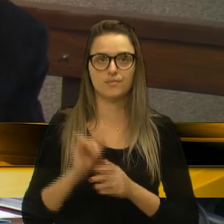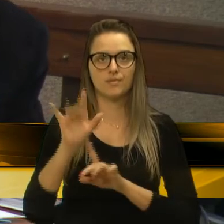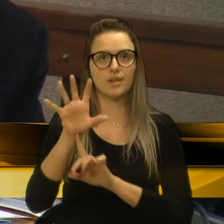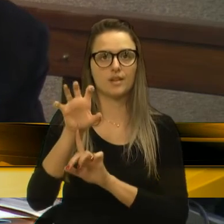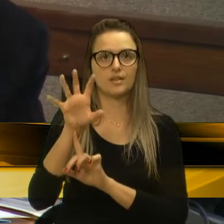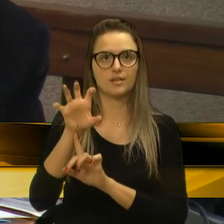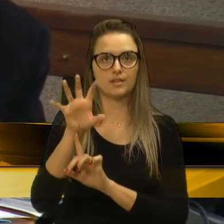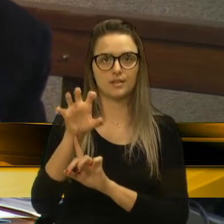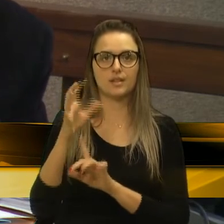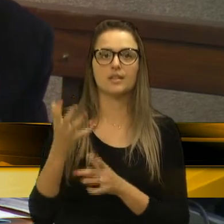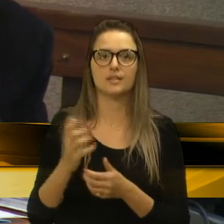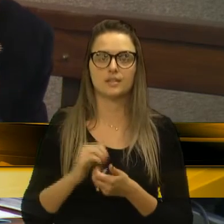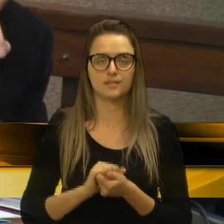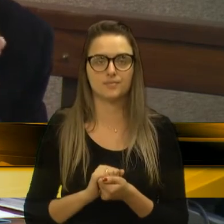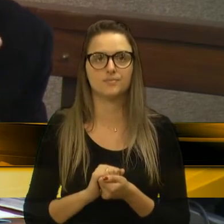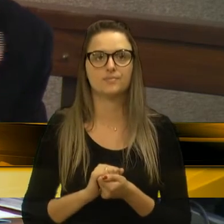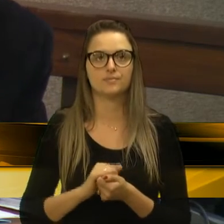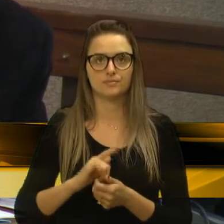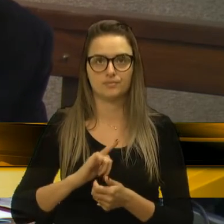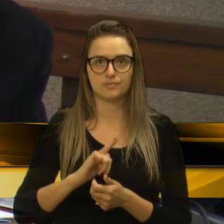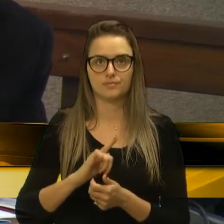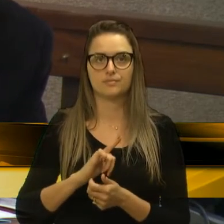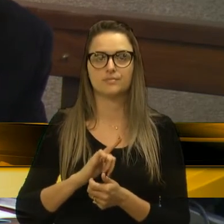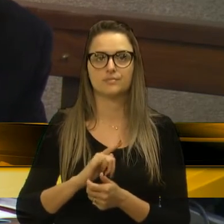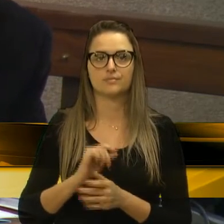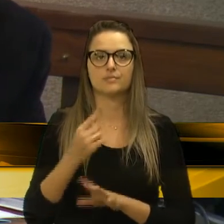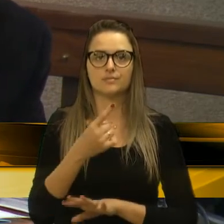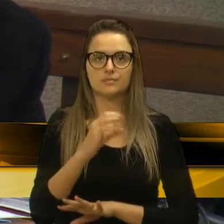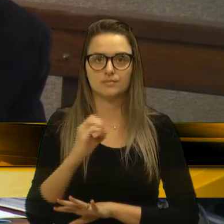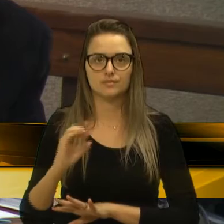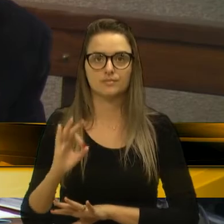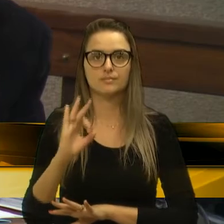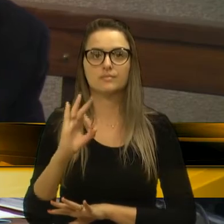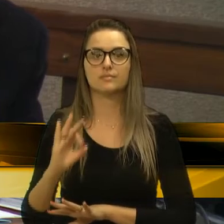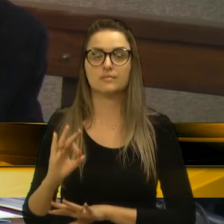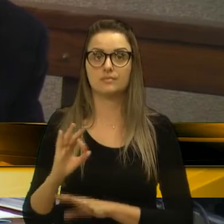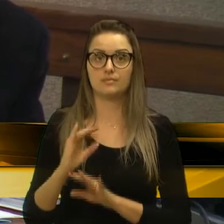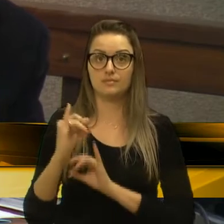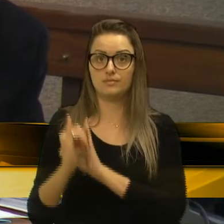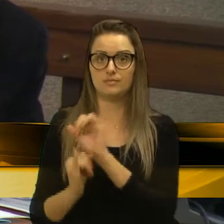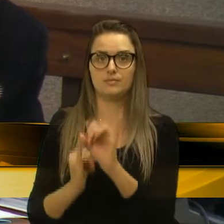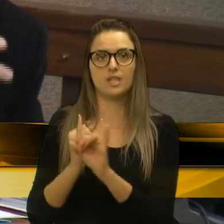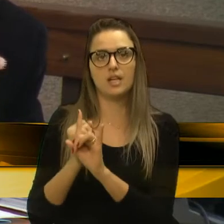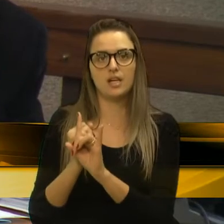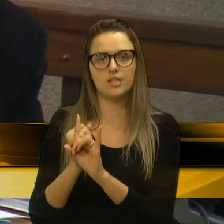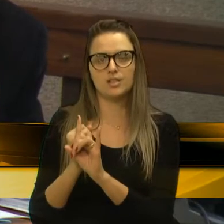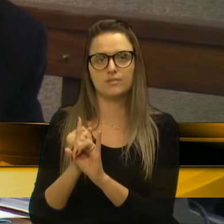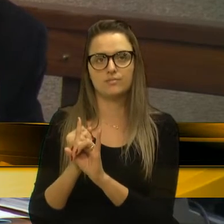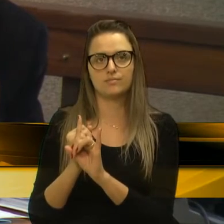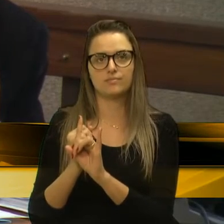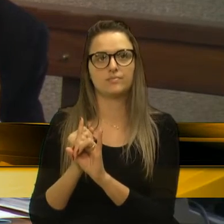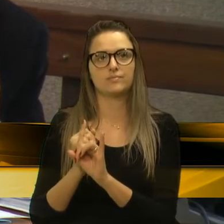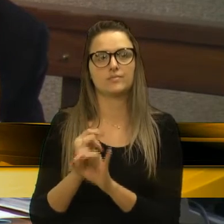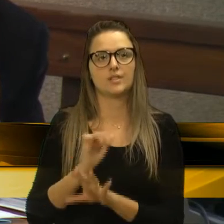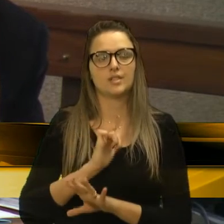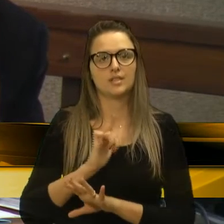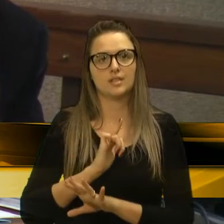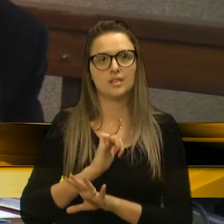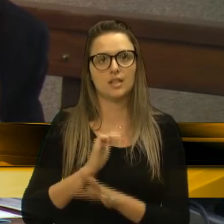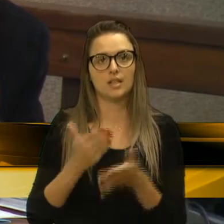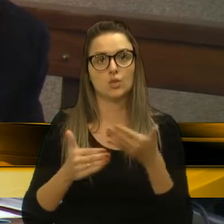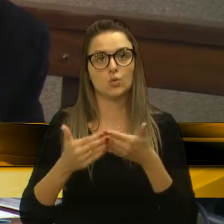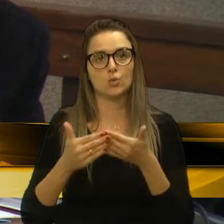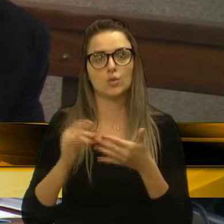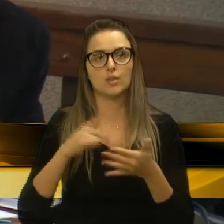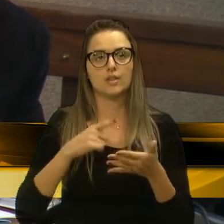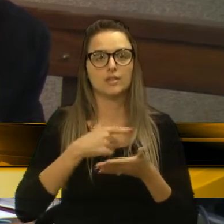telefonia mas ela resolve 100% sinal de internet tendo internet tudo já tem meio caminho andado tem a